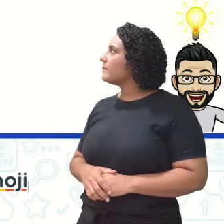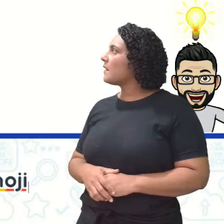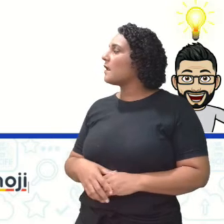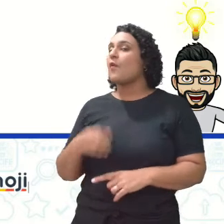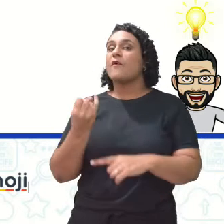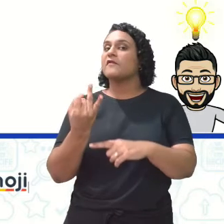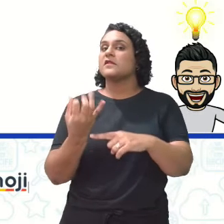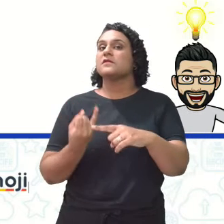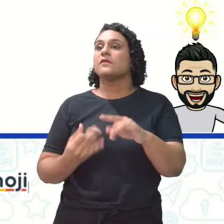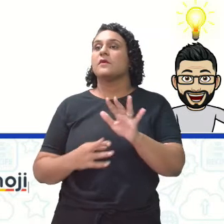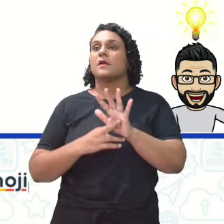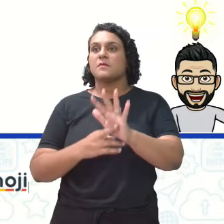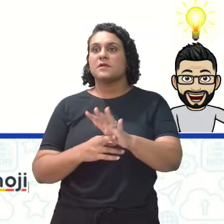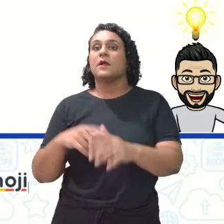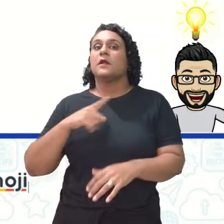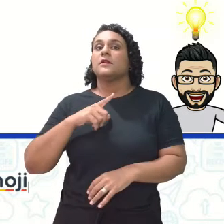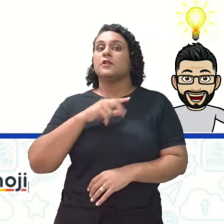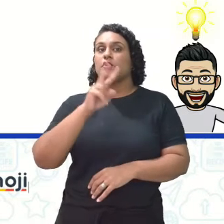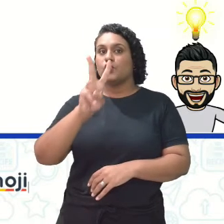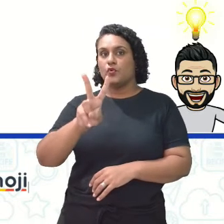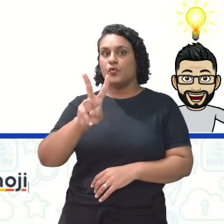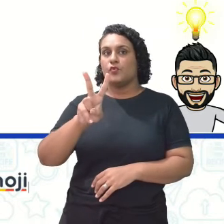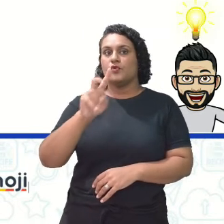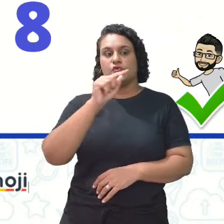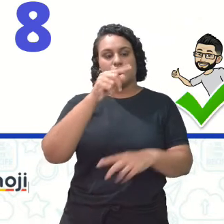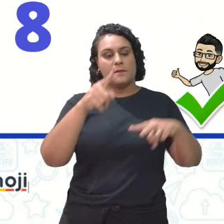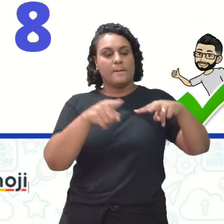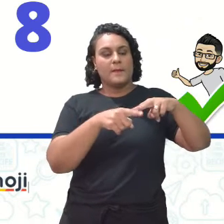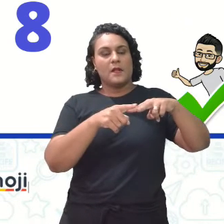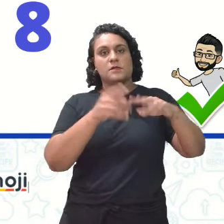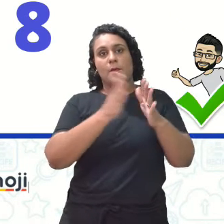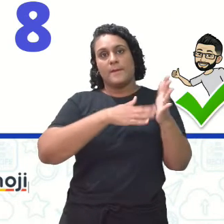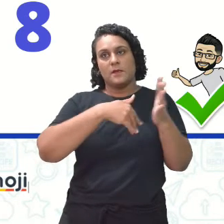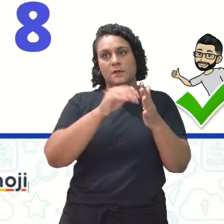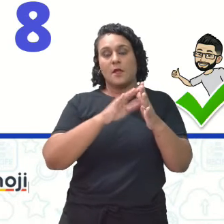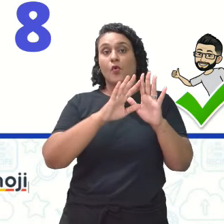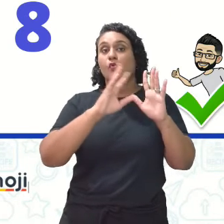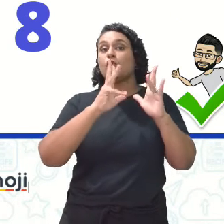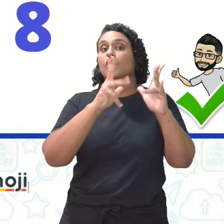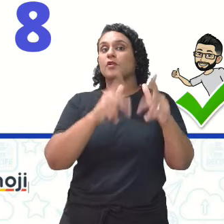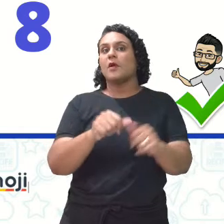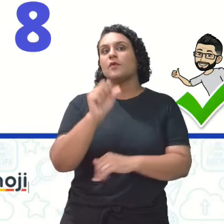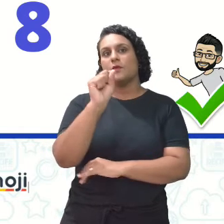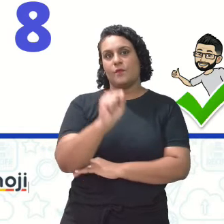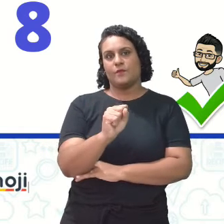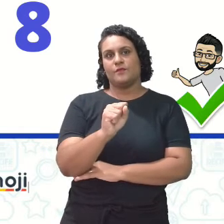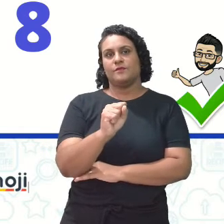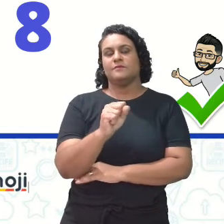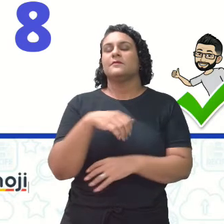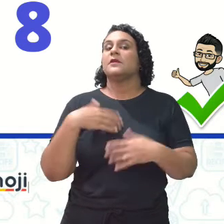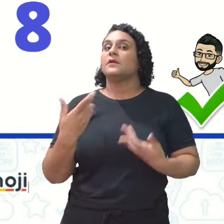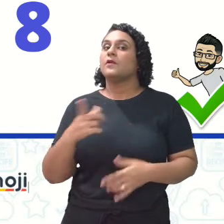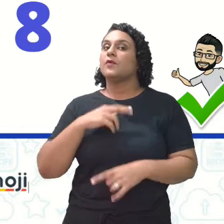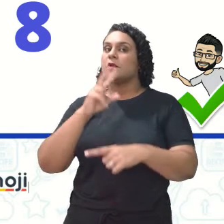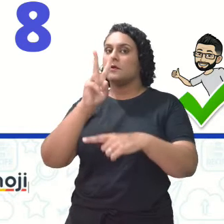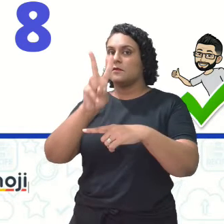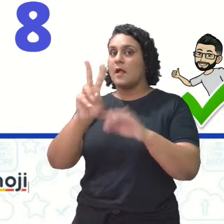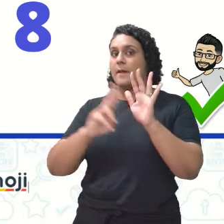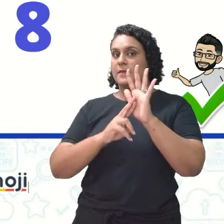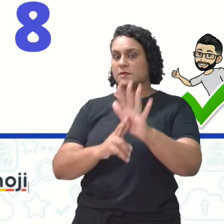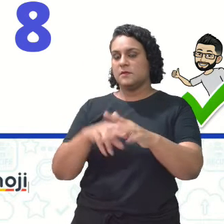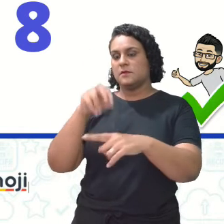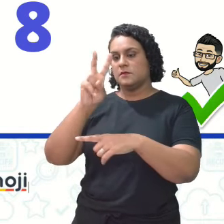representada aí de branco? Eu tenho 2 pedacinhos brancos, num total de quanto? Num total de 8. Então, eu tenho aí a